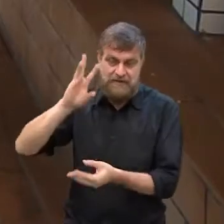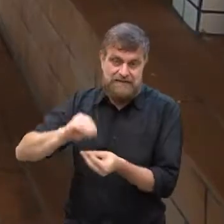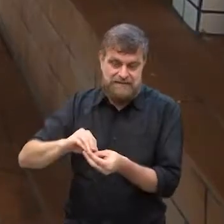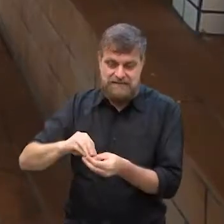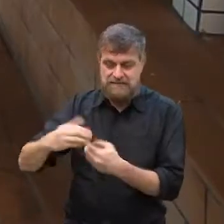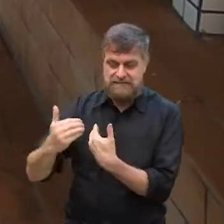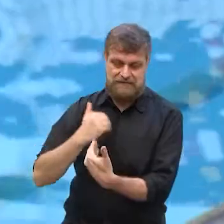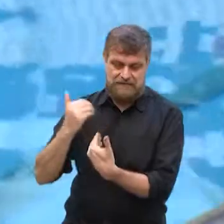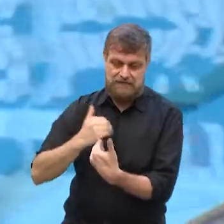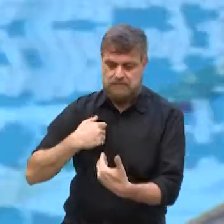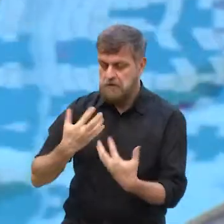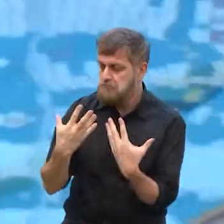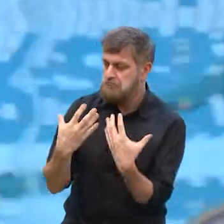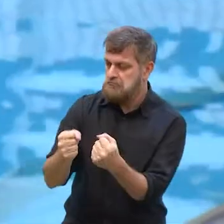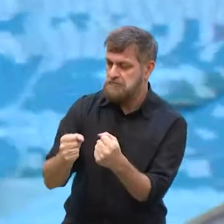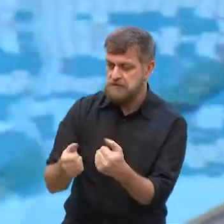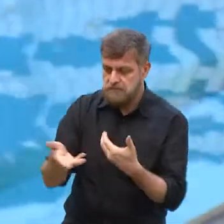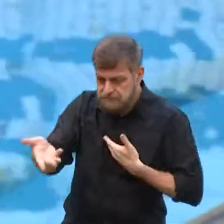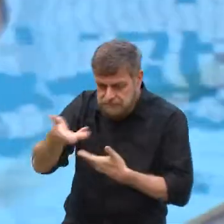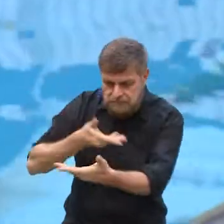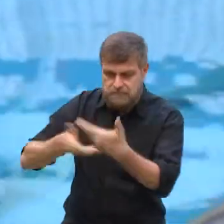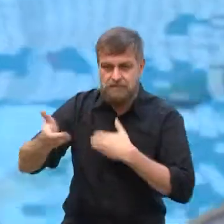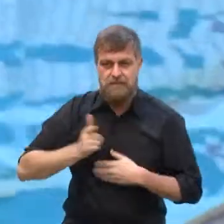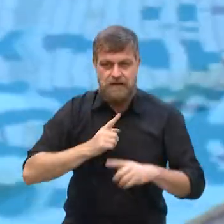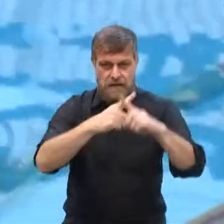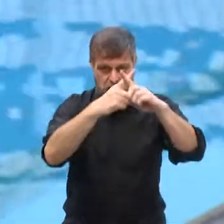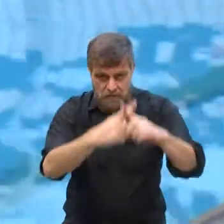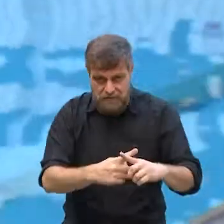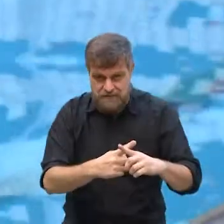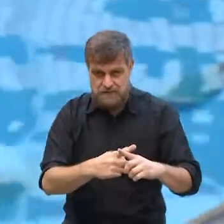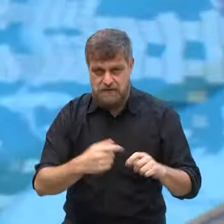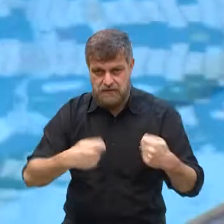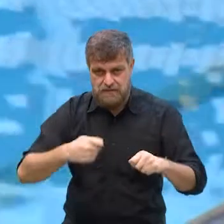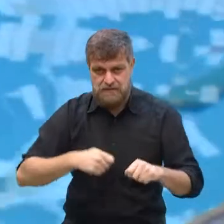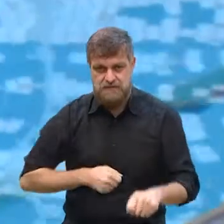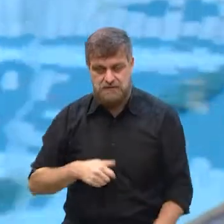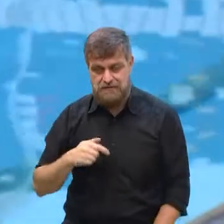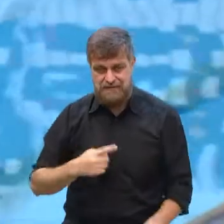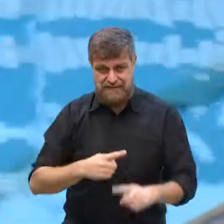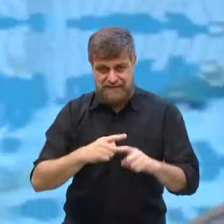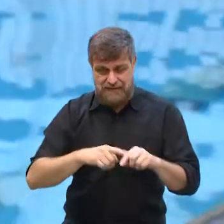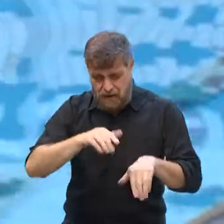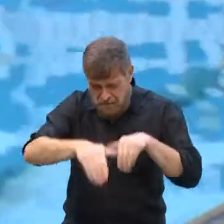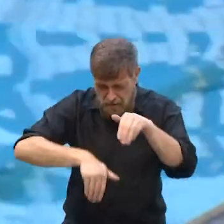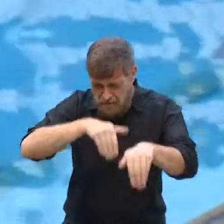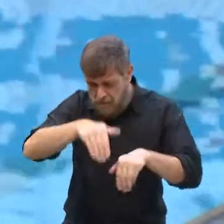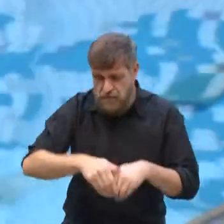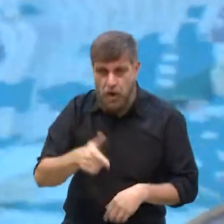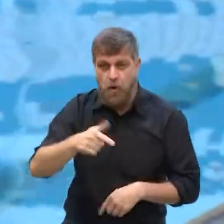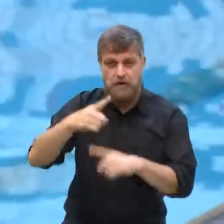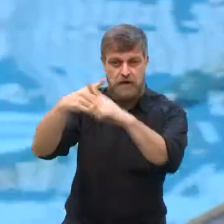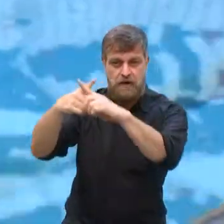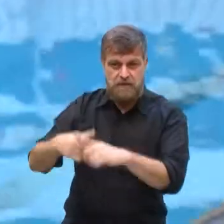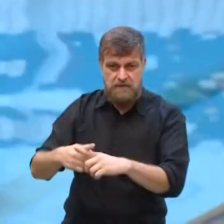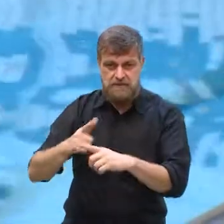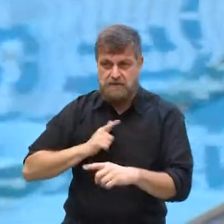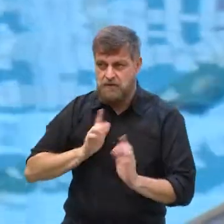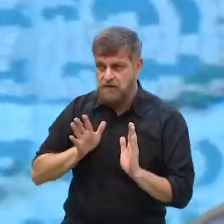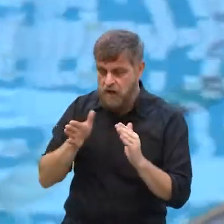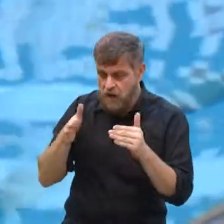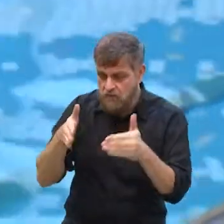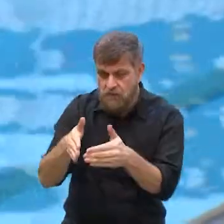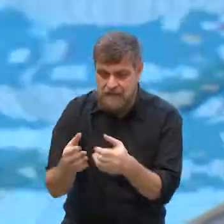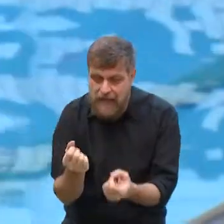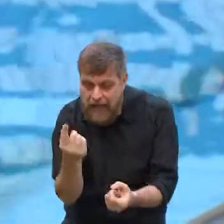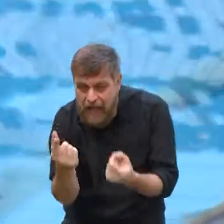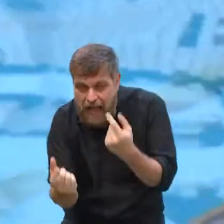está trabalhando. Então, às vezes em algumas competições eu preciso estar nadando mais provas, às vezes em outras competições eu preciso focar em